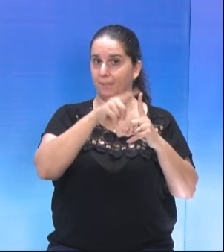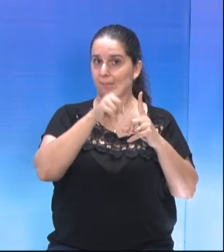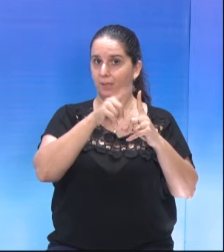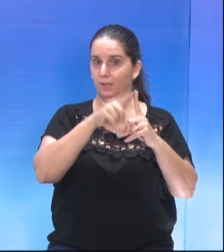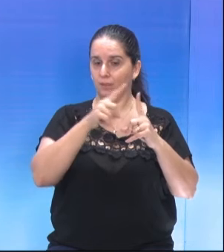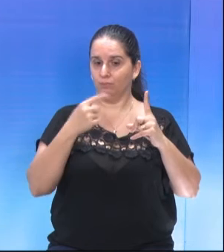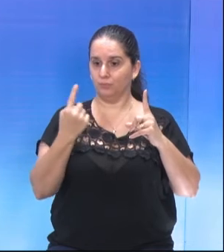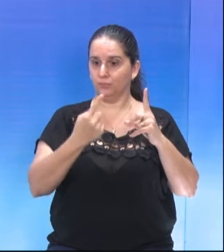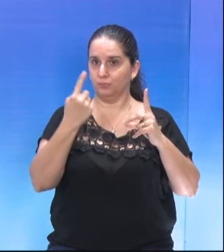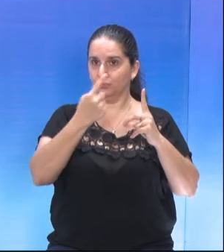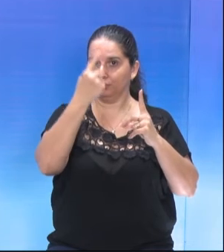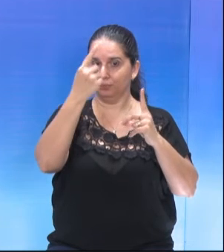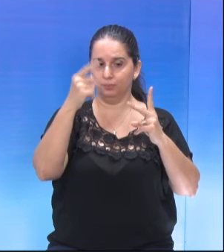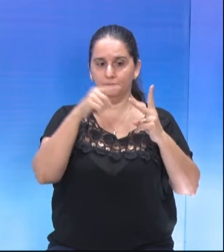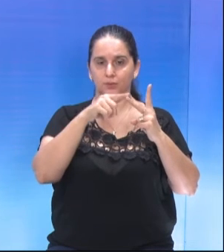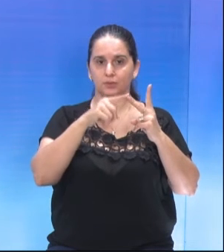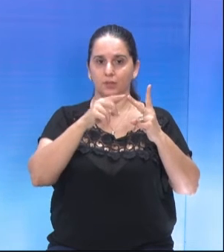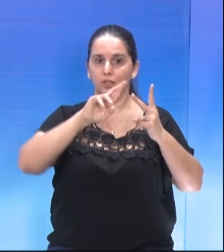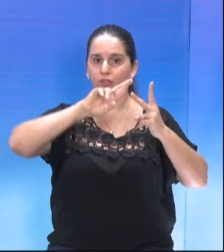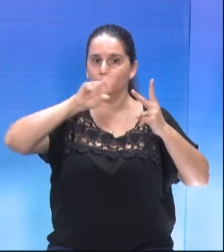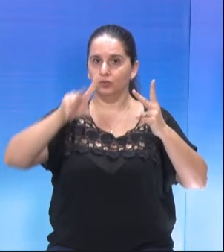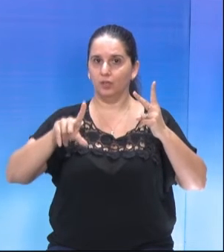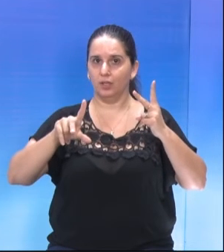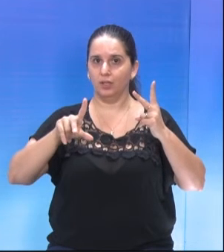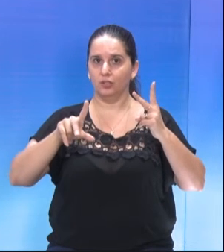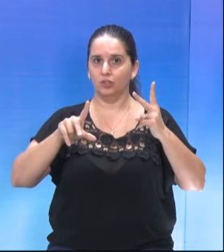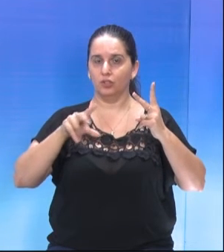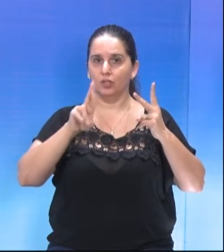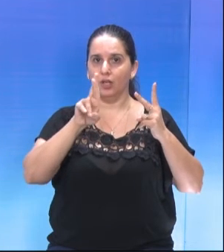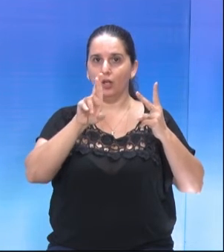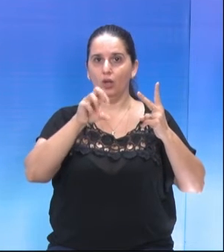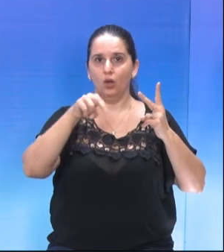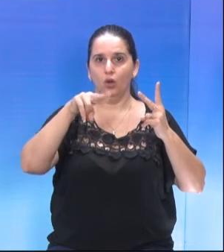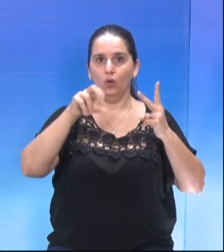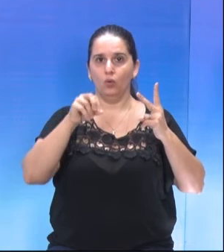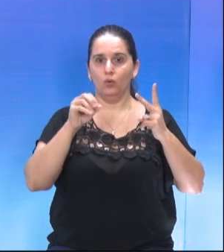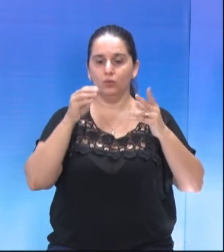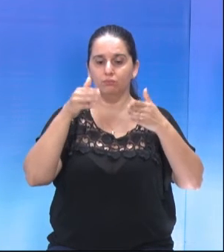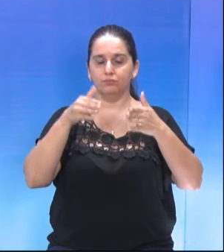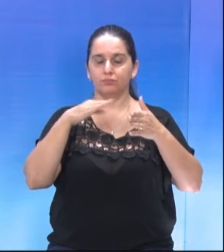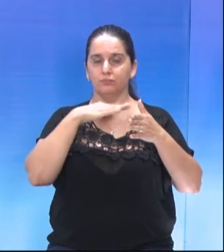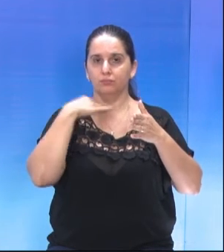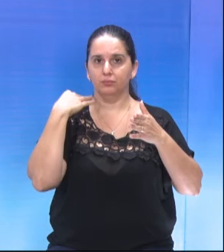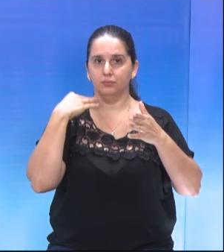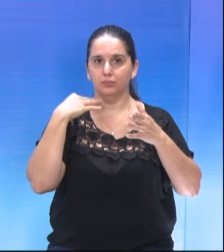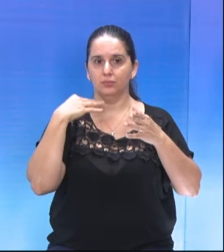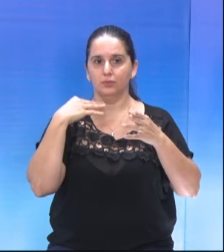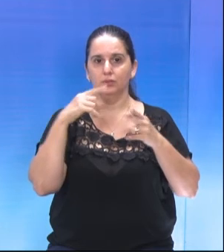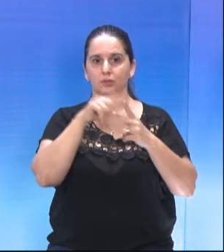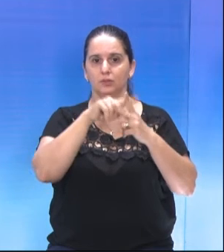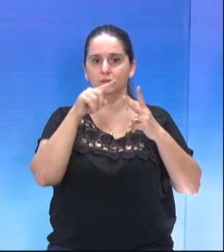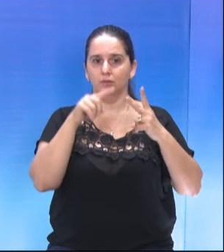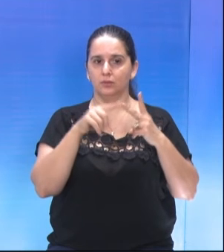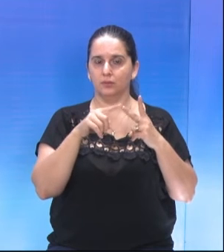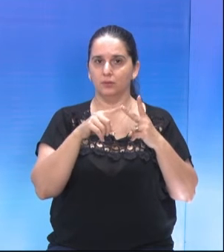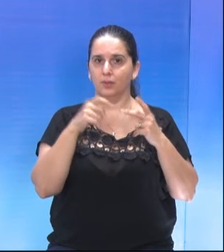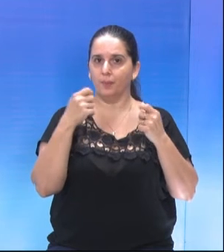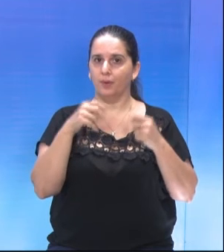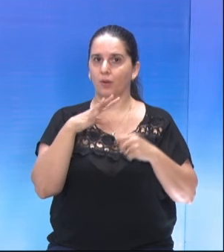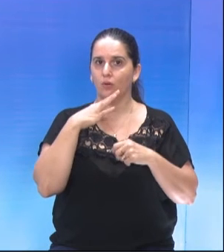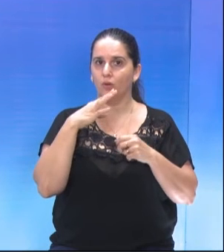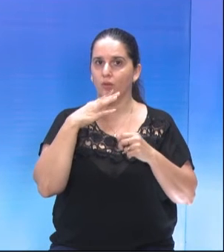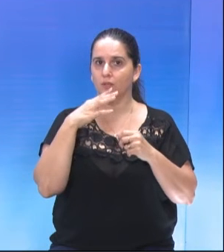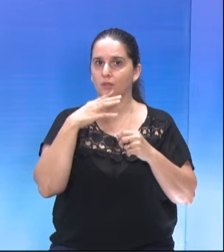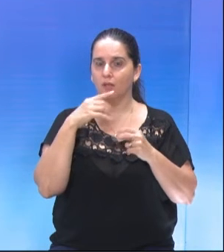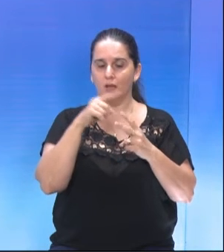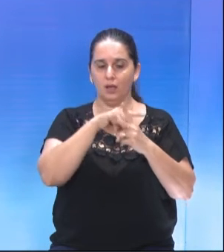Vertical Dupla se distingue da urna funerária Marajoara. Então, veja só, o Enem ele quer saber se você